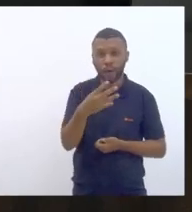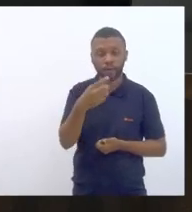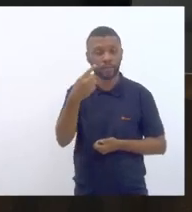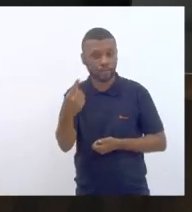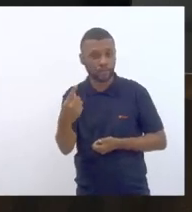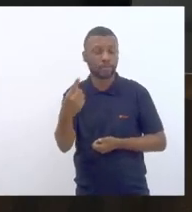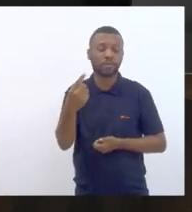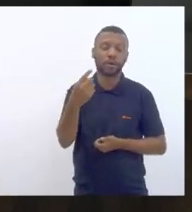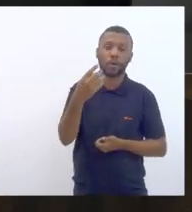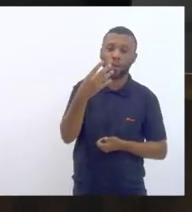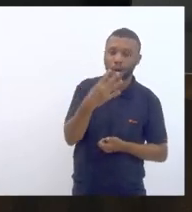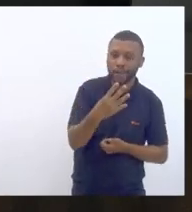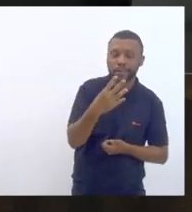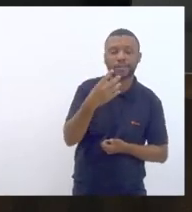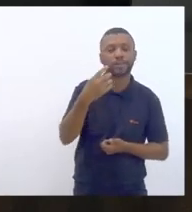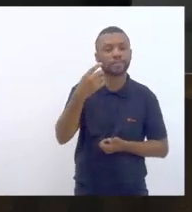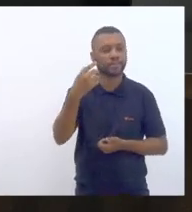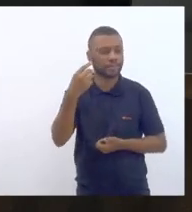41º,